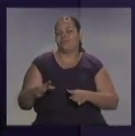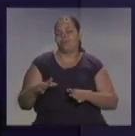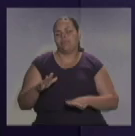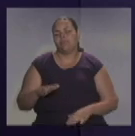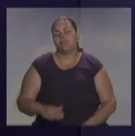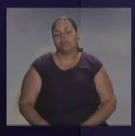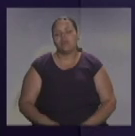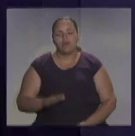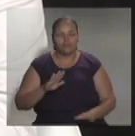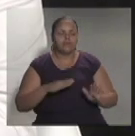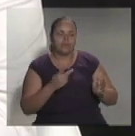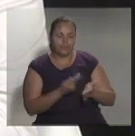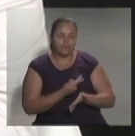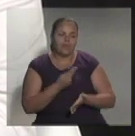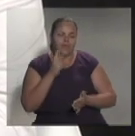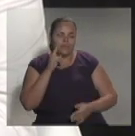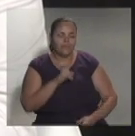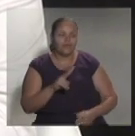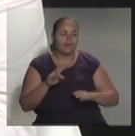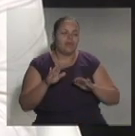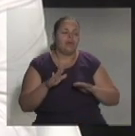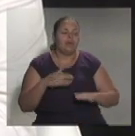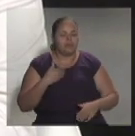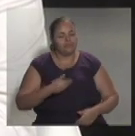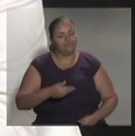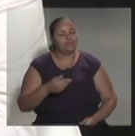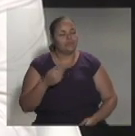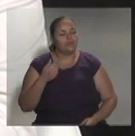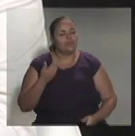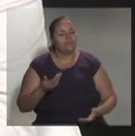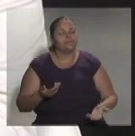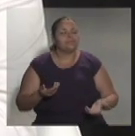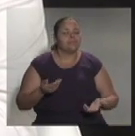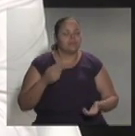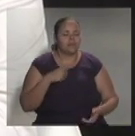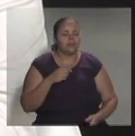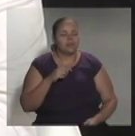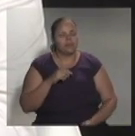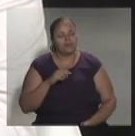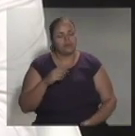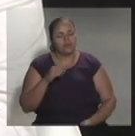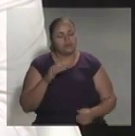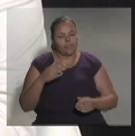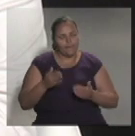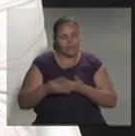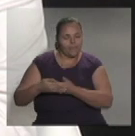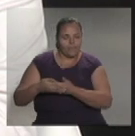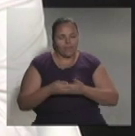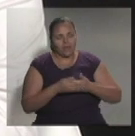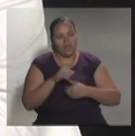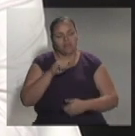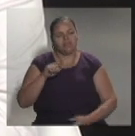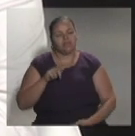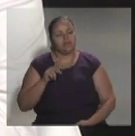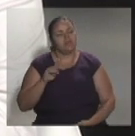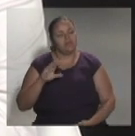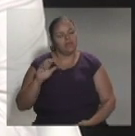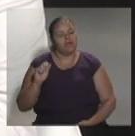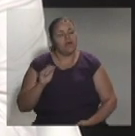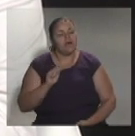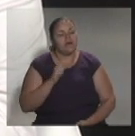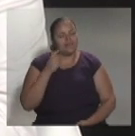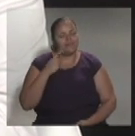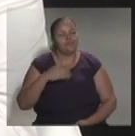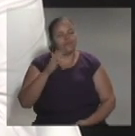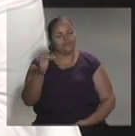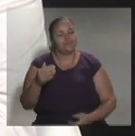pessoa. Acontece muito, né? A gente tem visto até mais recentemente com a questão da Zika, dos bebês que nasceram com microcefalia, são